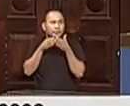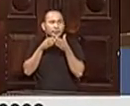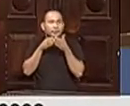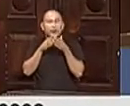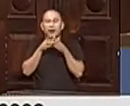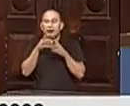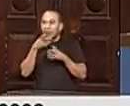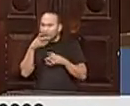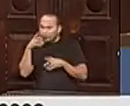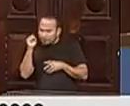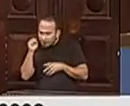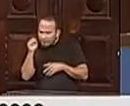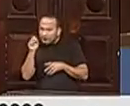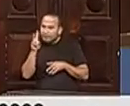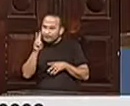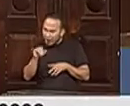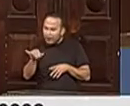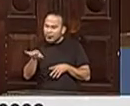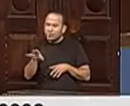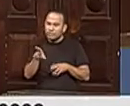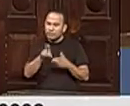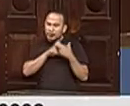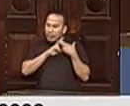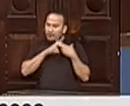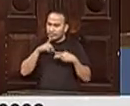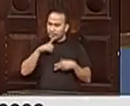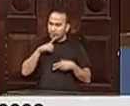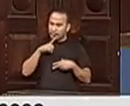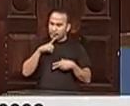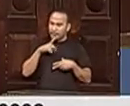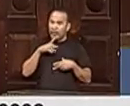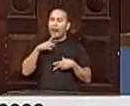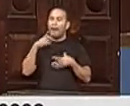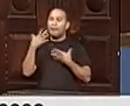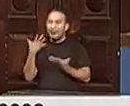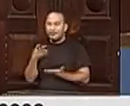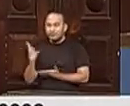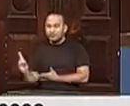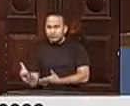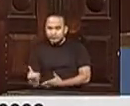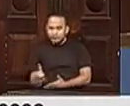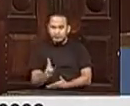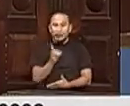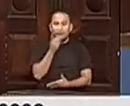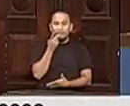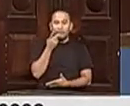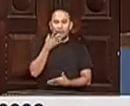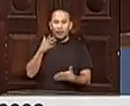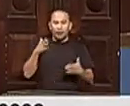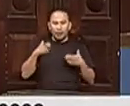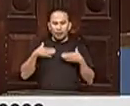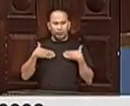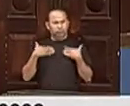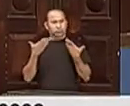ouvido respeitosamente como tem que ser. Mas venho aqui publicamente falar do meu espanto